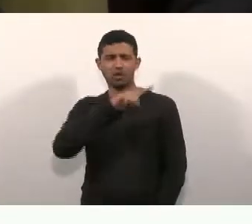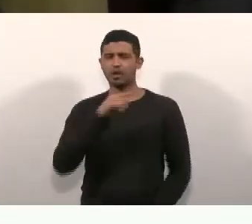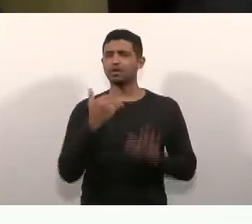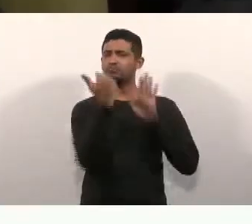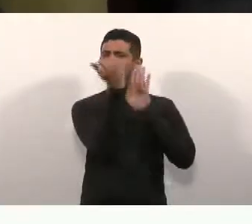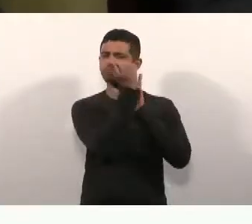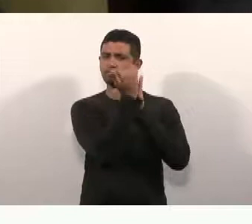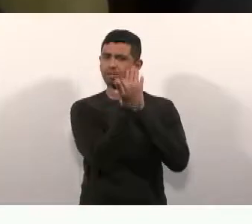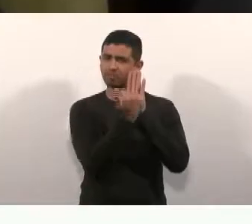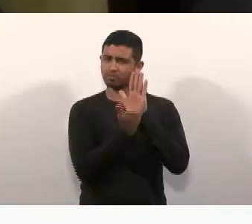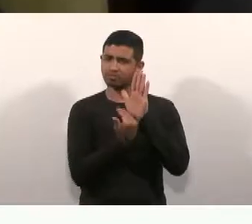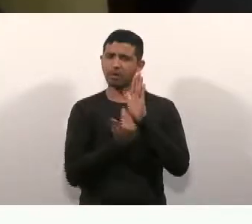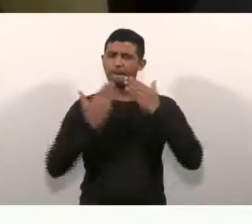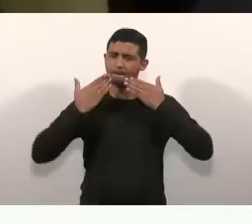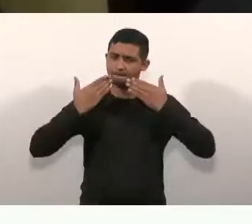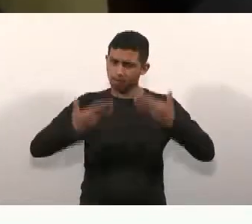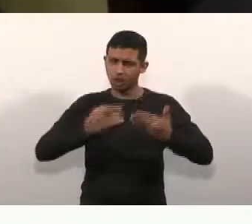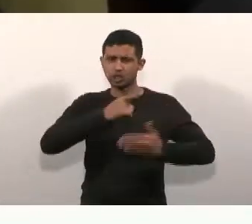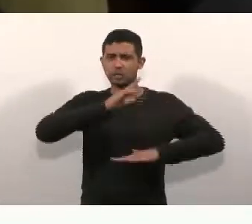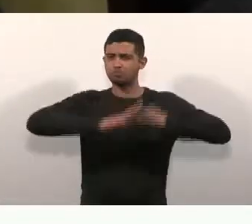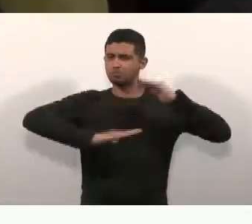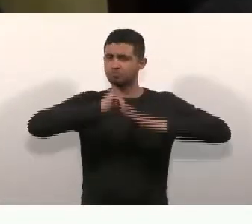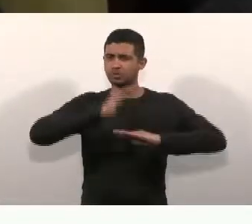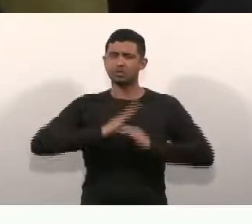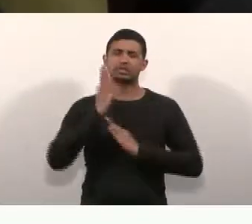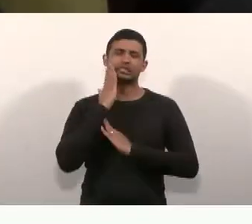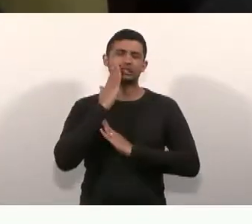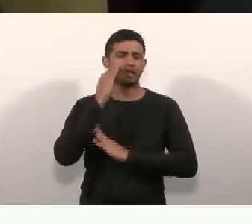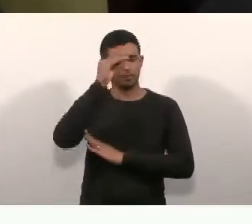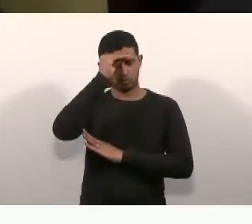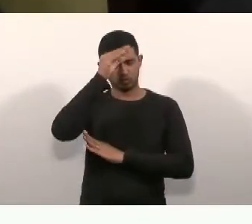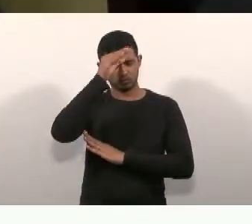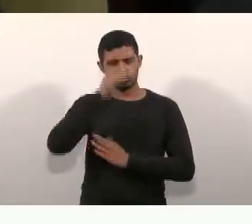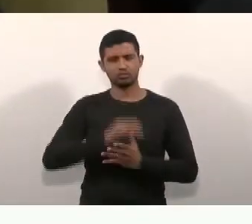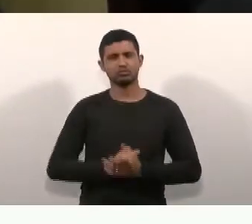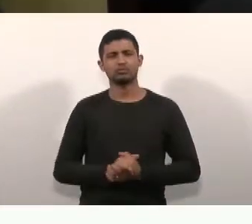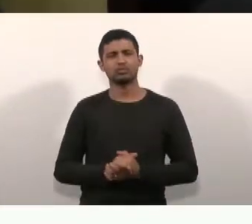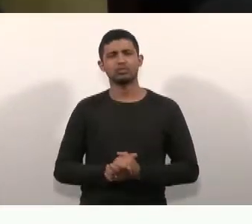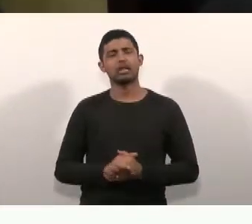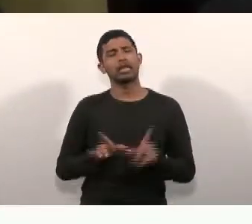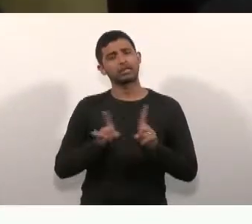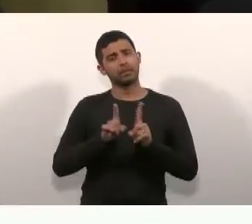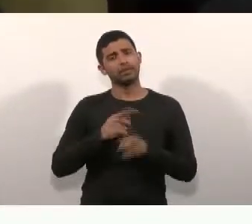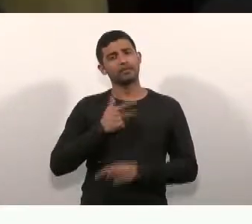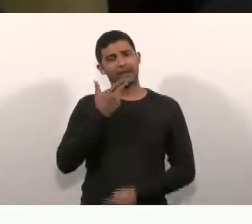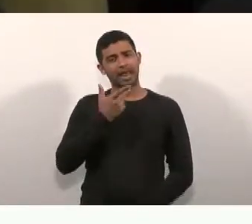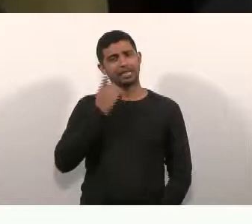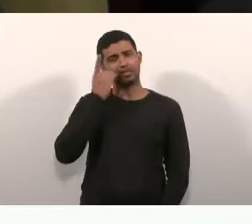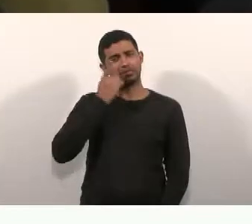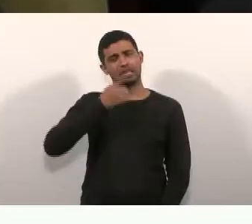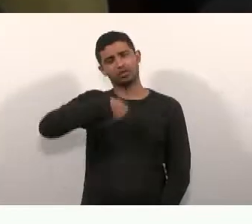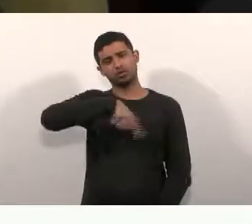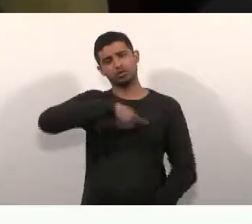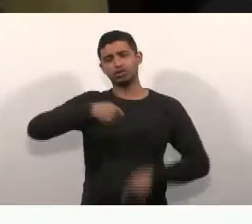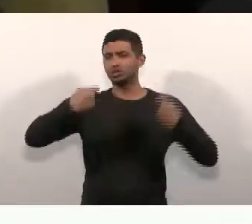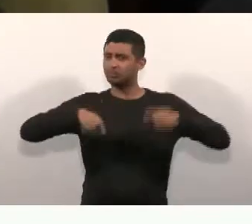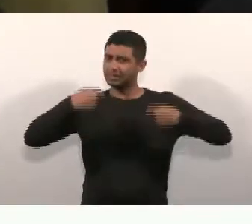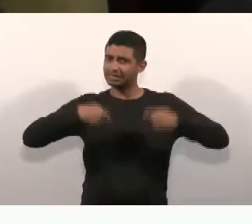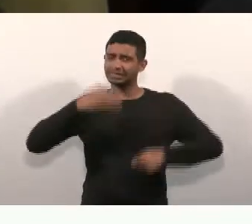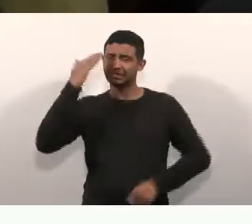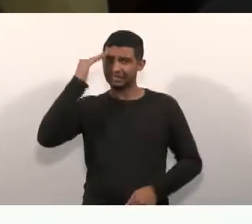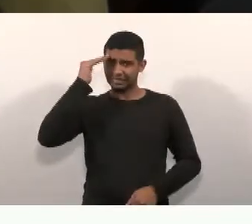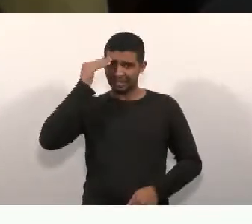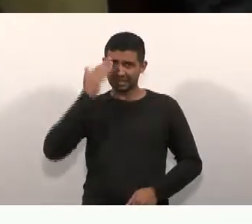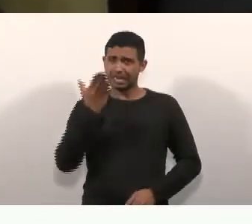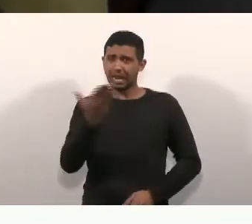aqui demonstram isso. E dizer, deputado, que nós realmente precisamos entender o